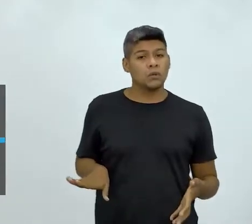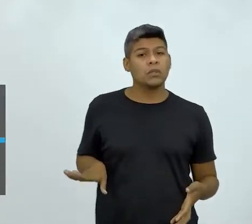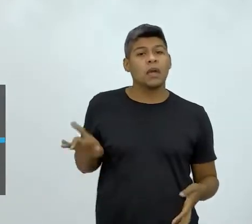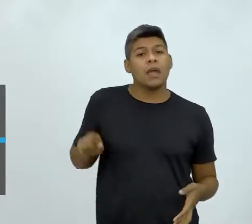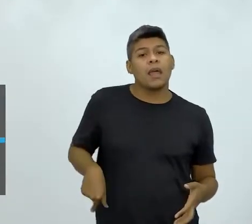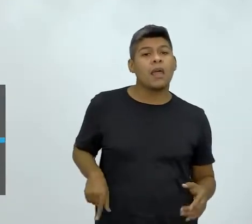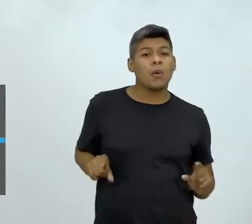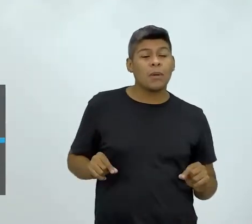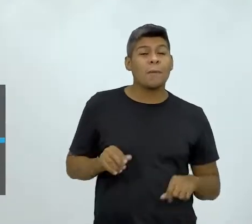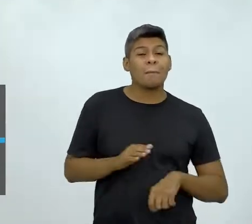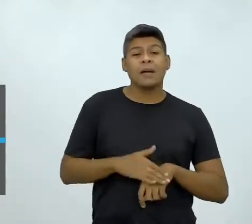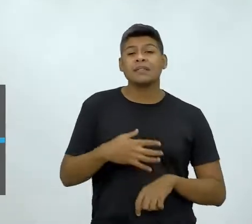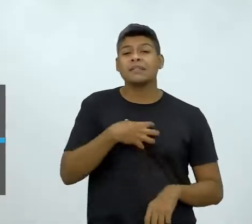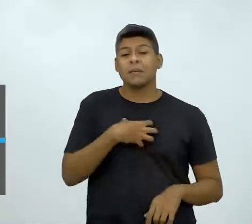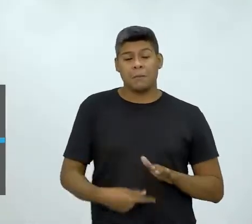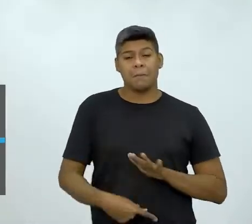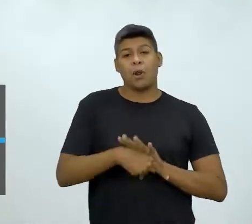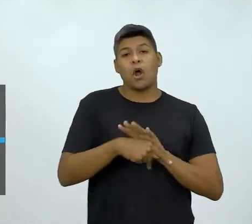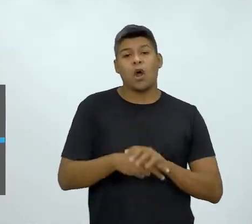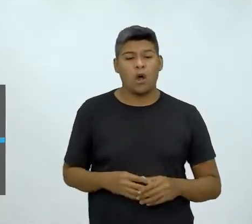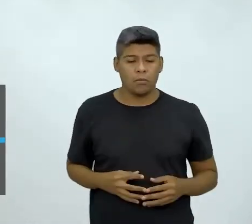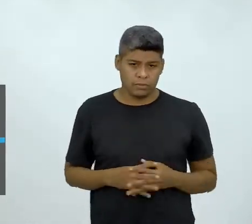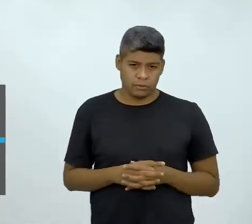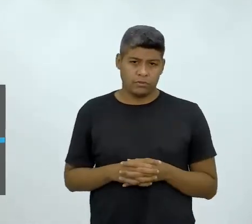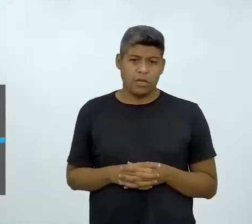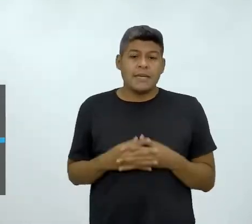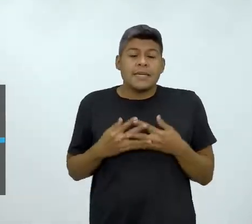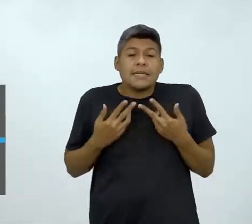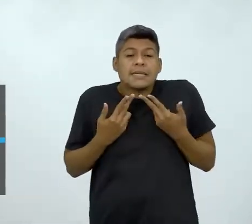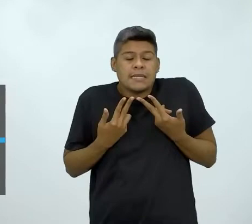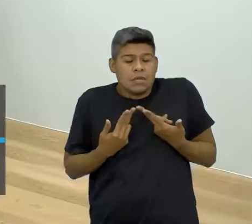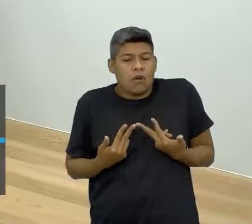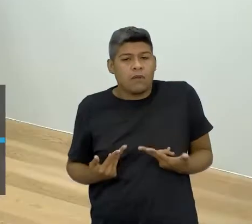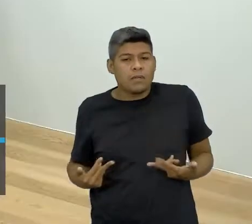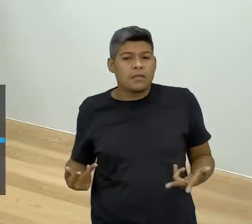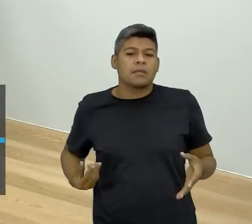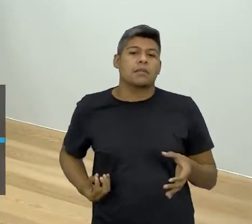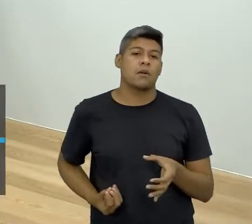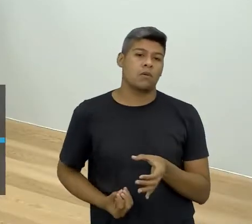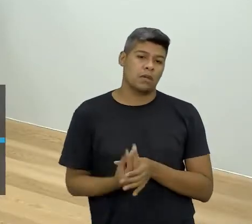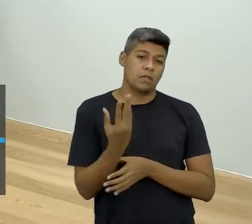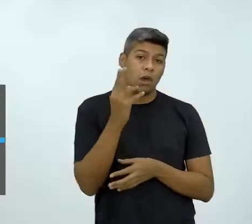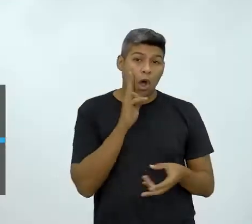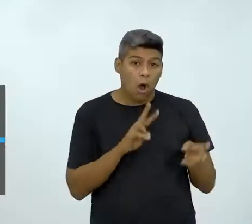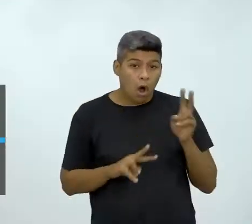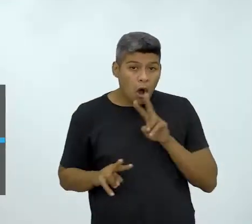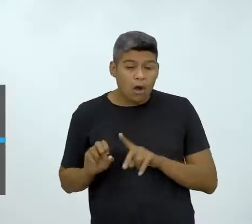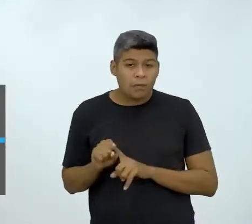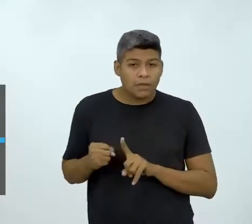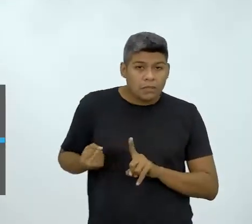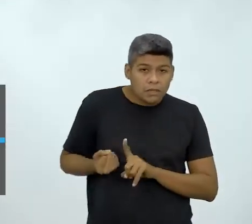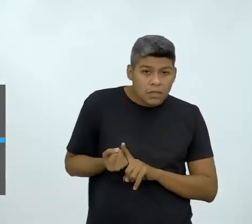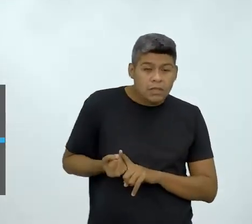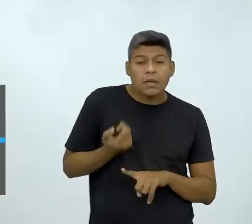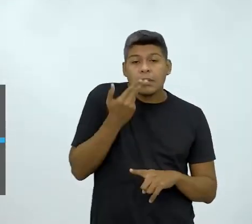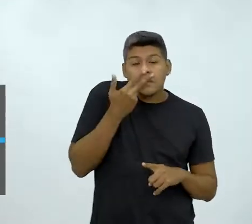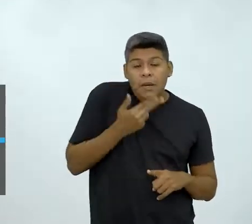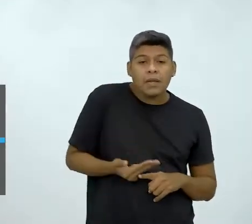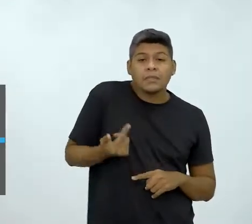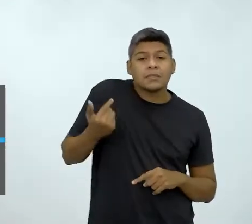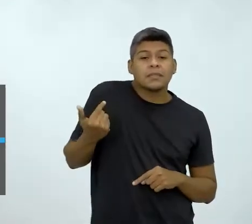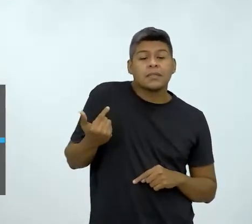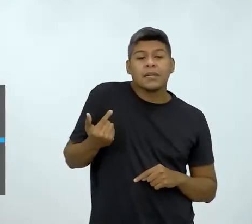acho que é muito mais essa sensação de pertencimento. De inovação, né? De criação. De olhar para uma sociedade que não que